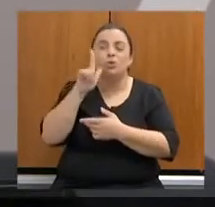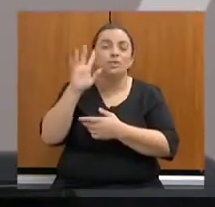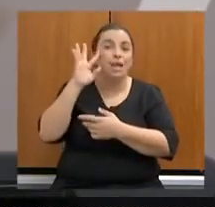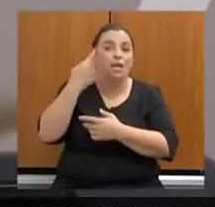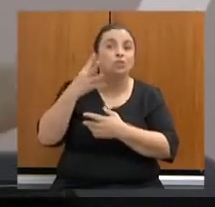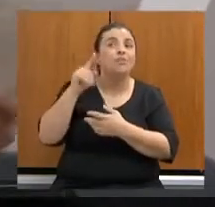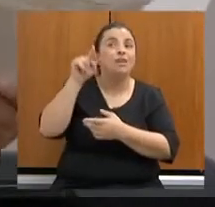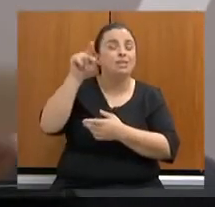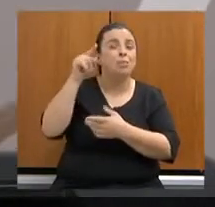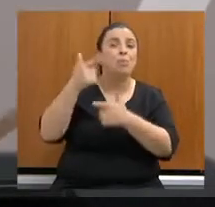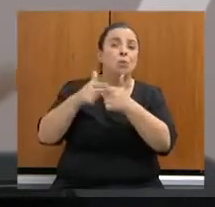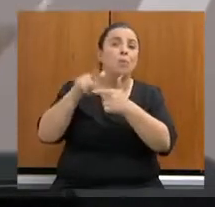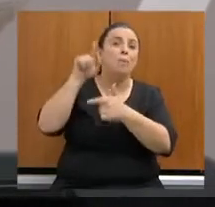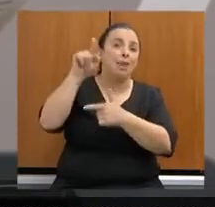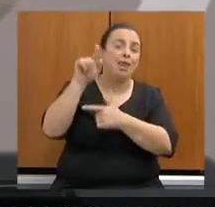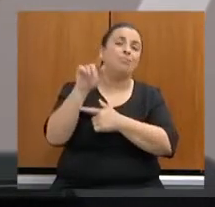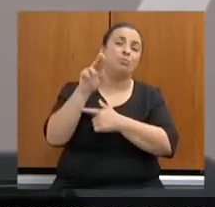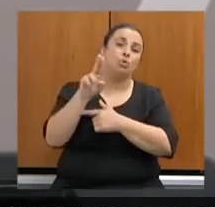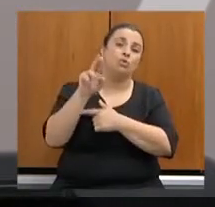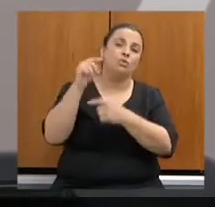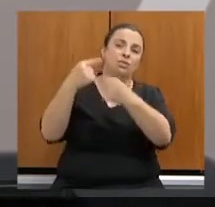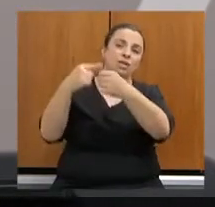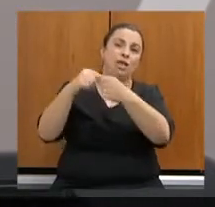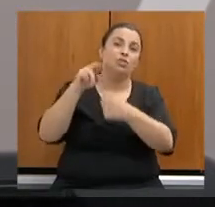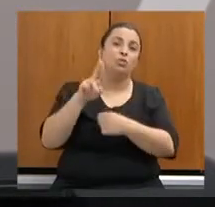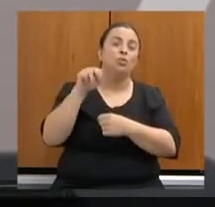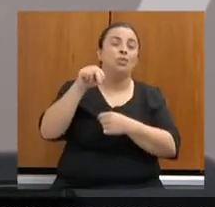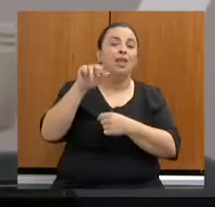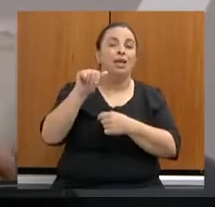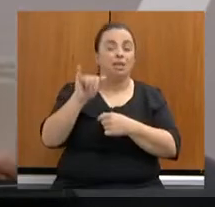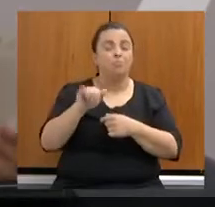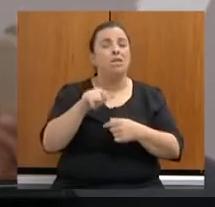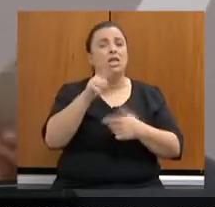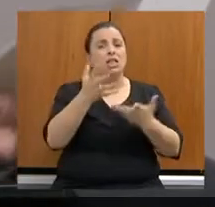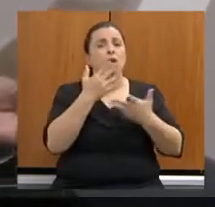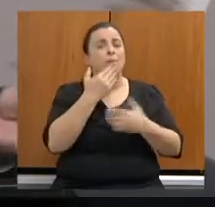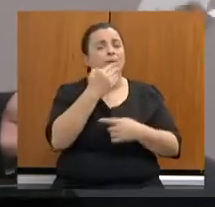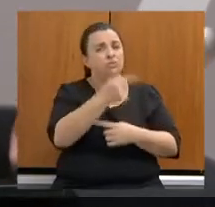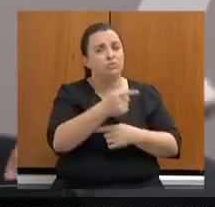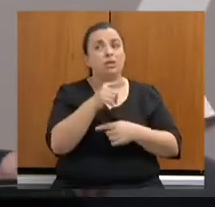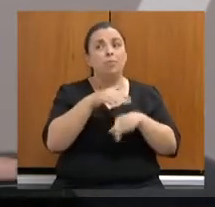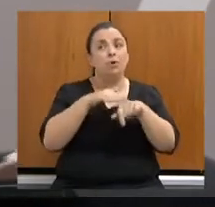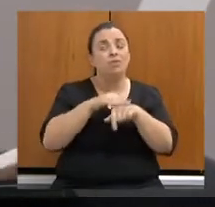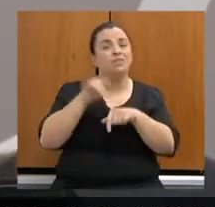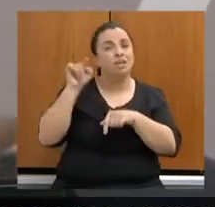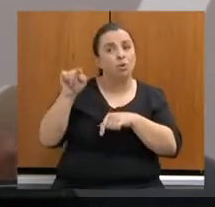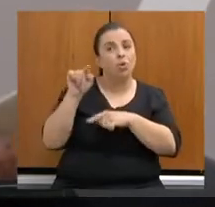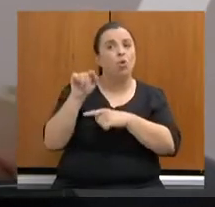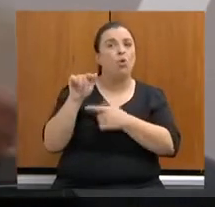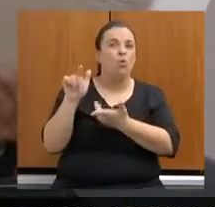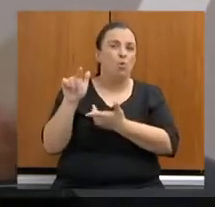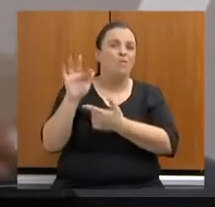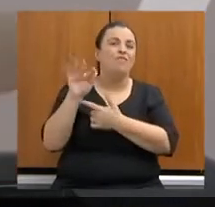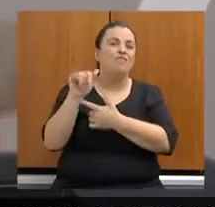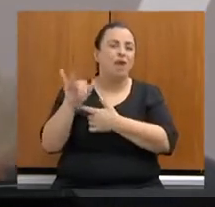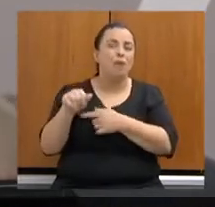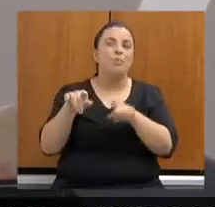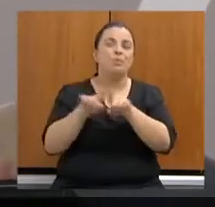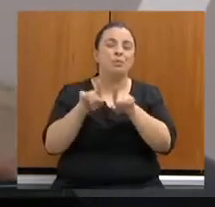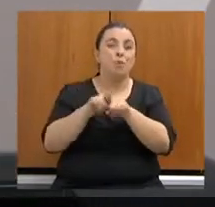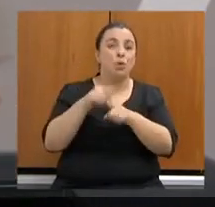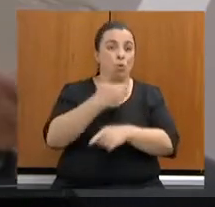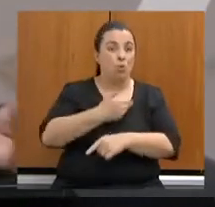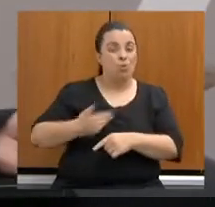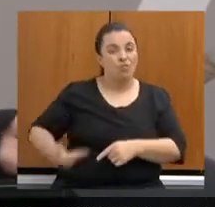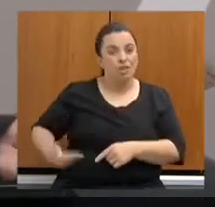primeiro Escalão converso com o Fábio vai querer de cor o Romeu Zema para criar algum tipo de compensação inclusive falei com ele